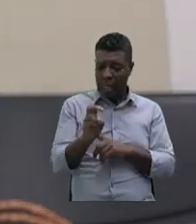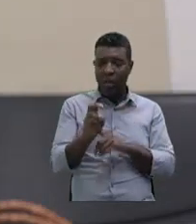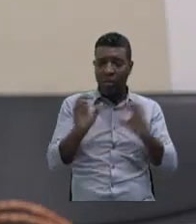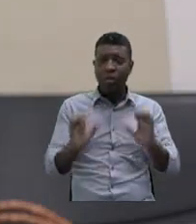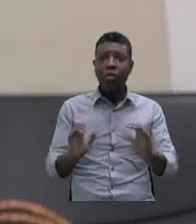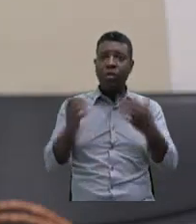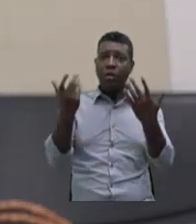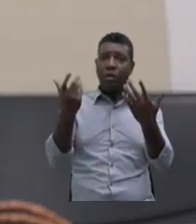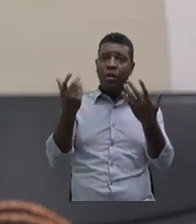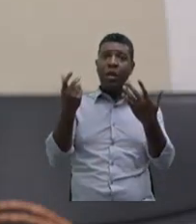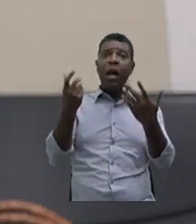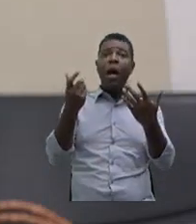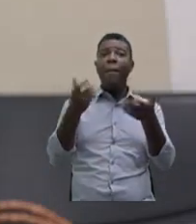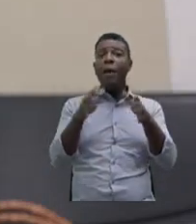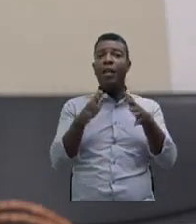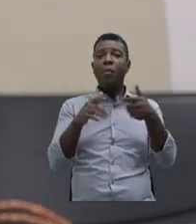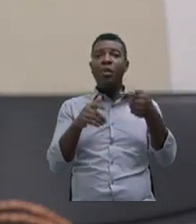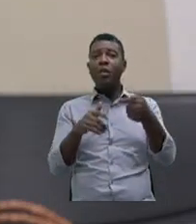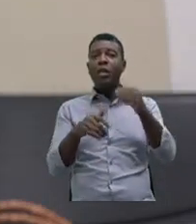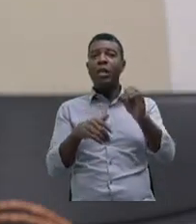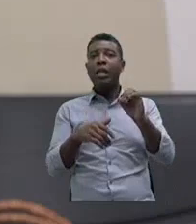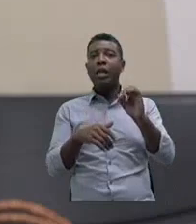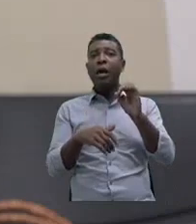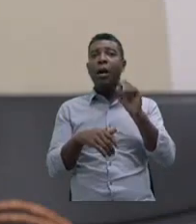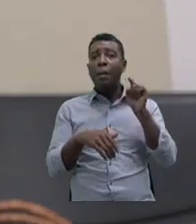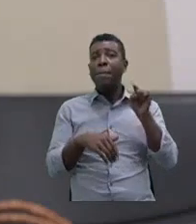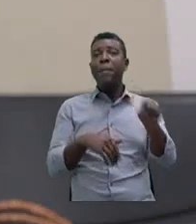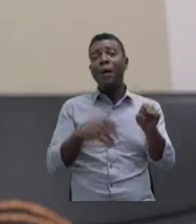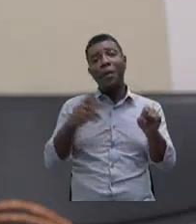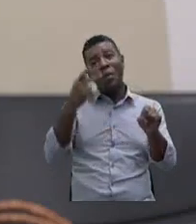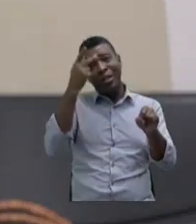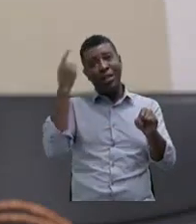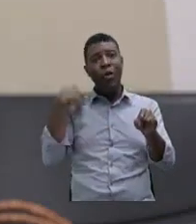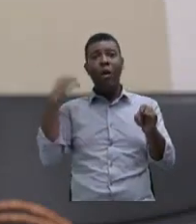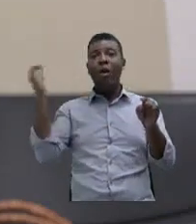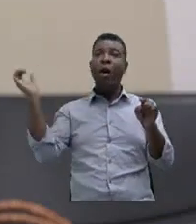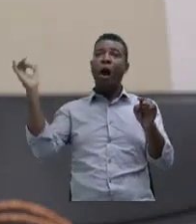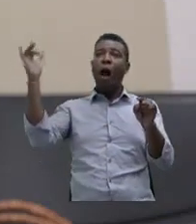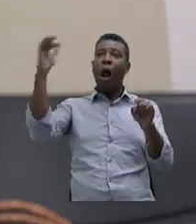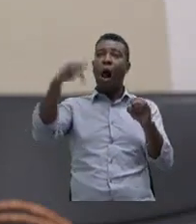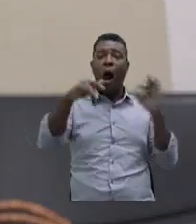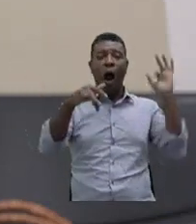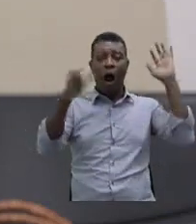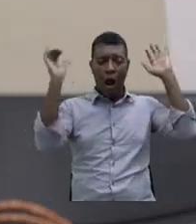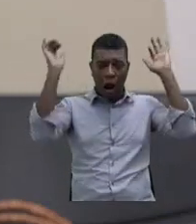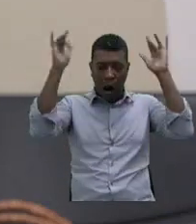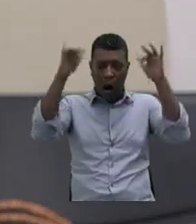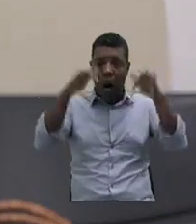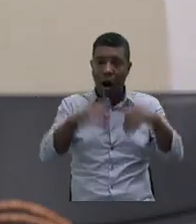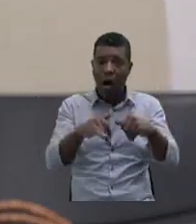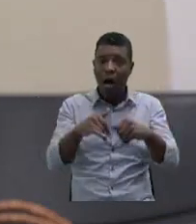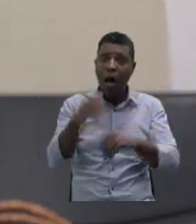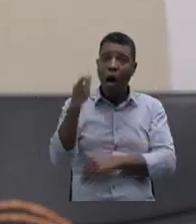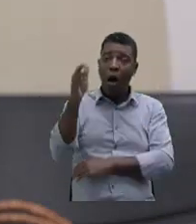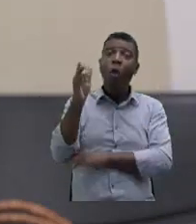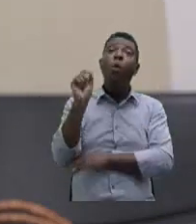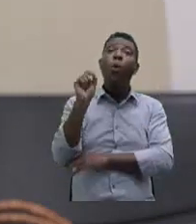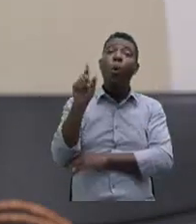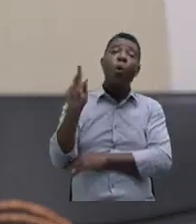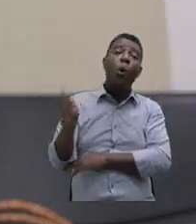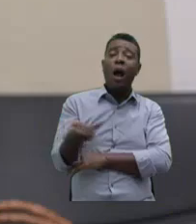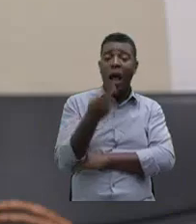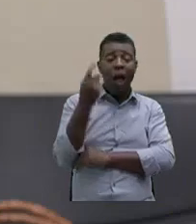média, 70 mil pessoas, das quais 30% são turistas. Os hotéis de Belo Horizonte estão salvos pelos eventos